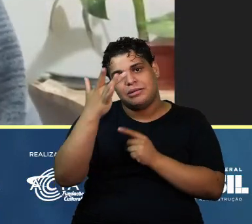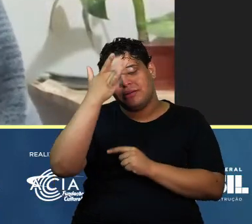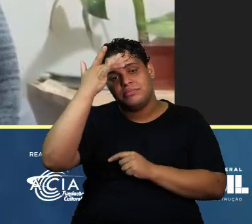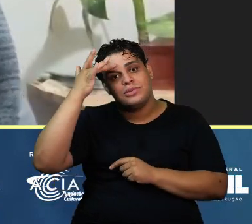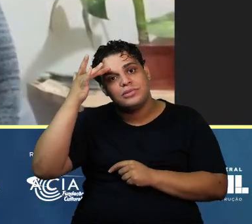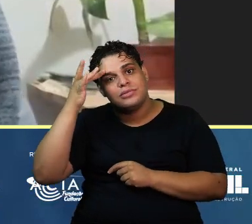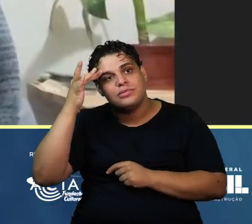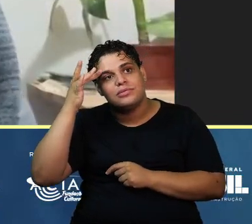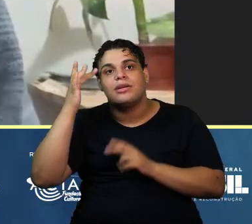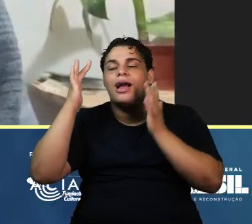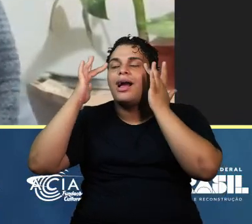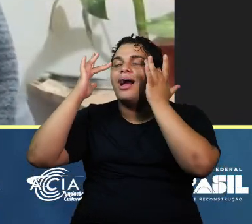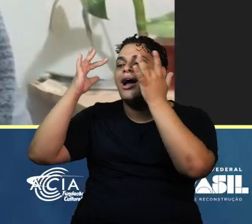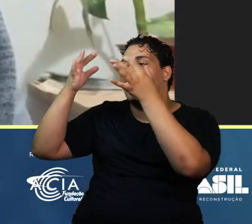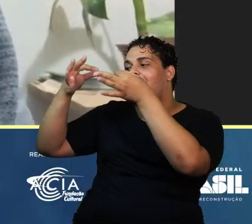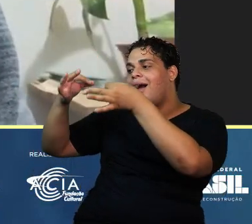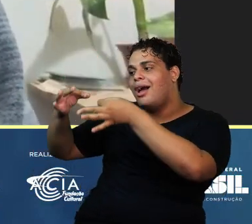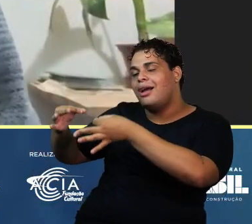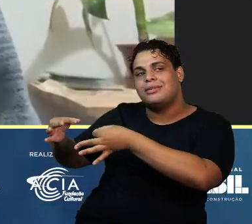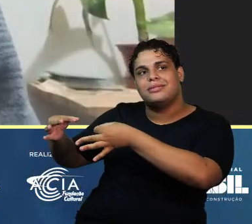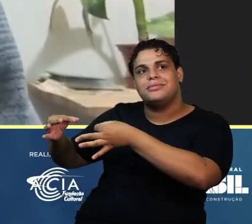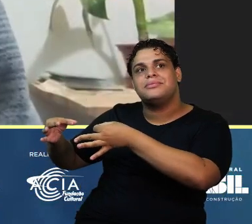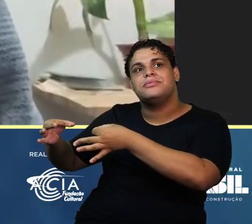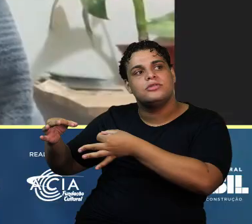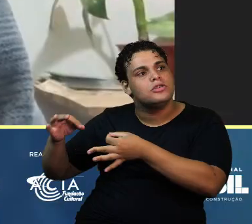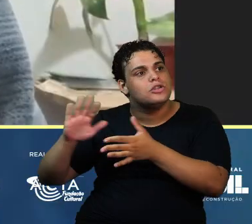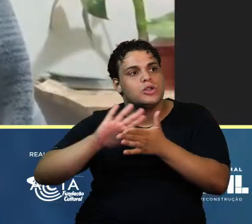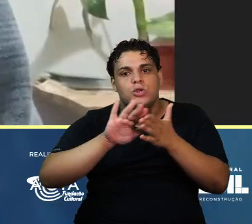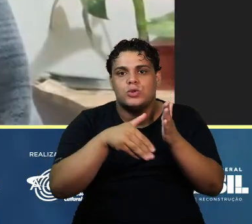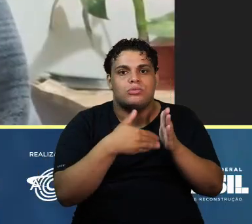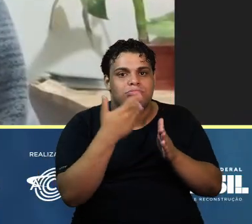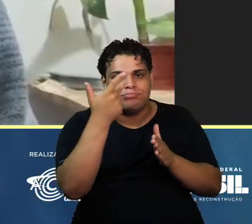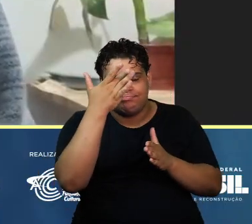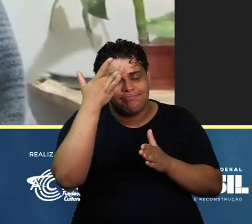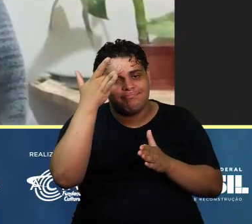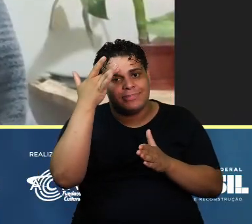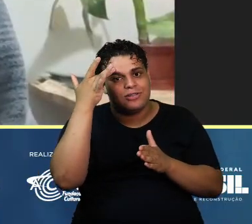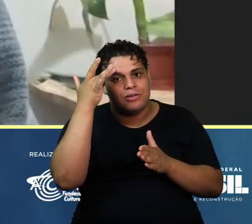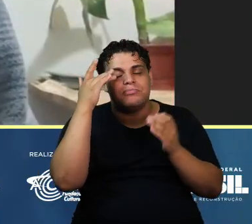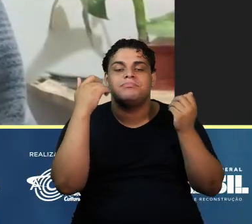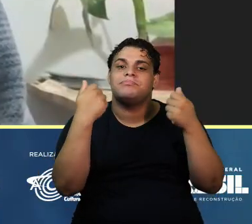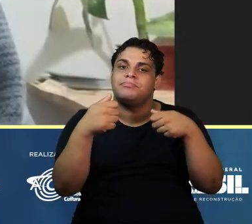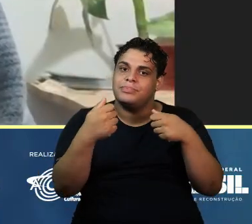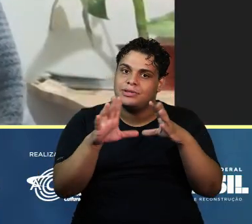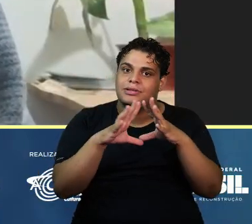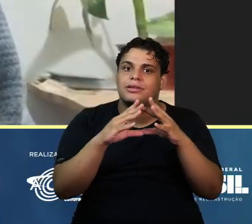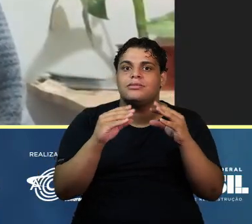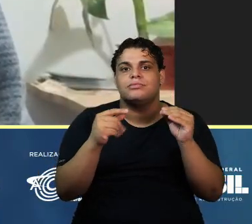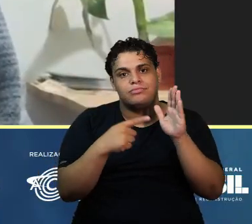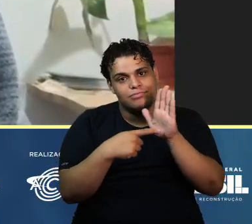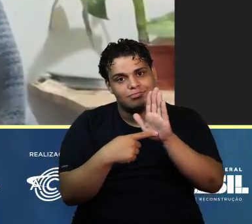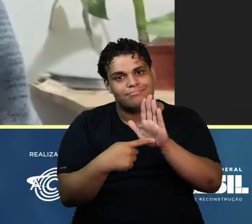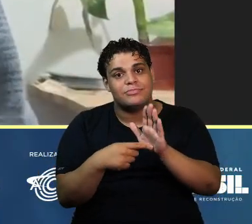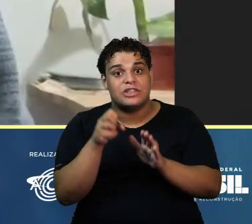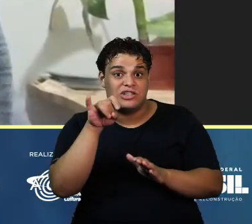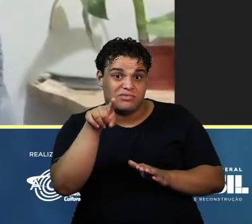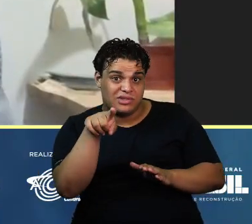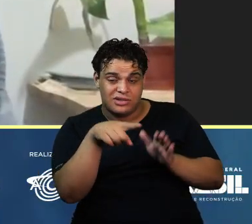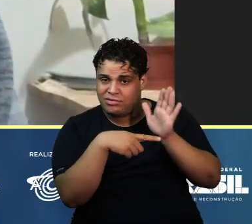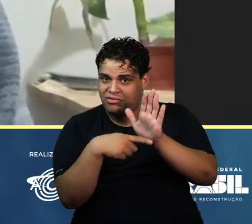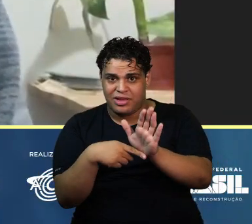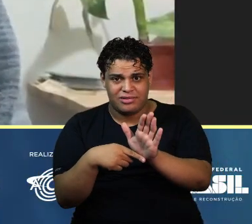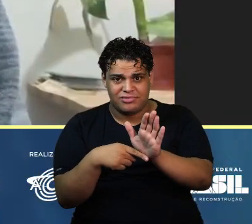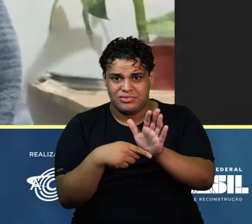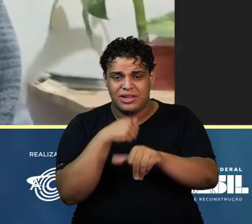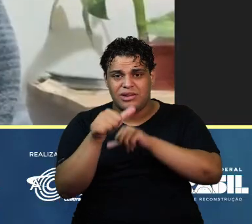pessoas fiquem conscientes que todo mundo tem que ser parte da solução. E se você não ajuda na mudança, você é parte